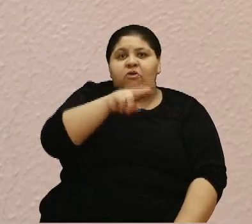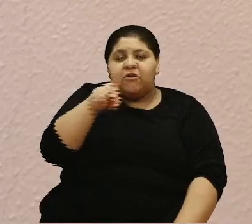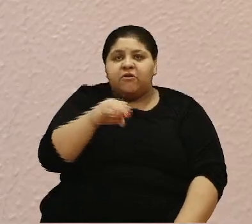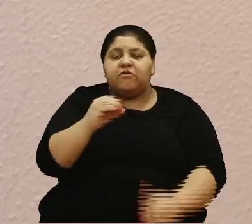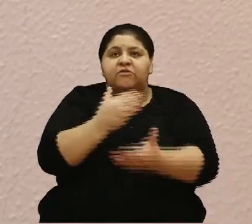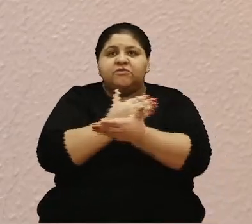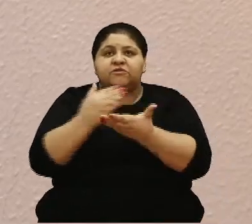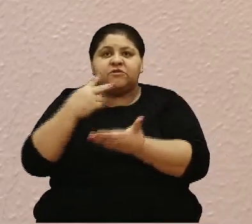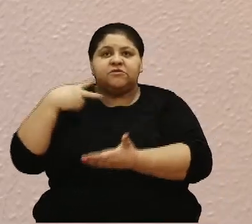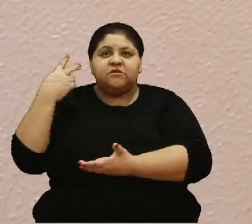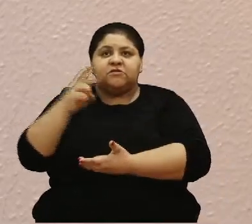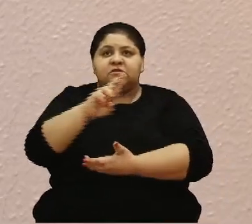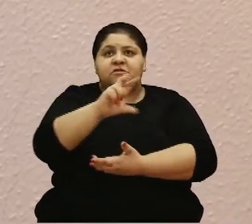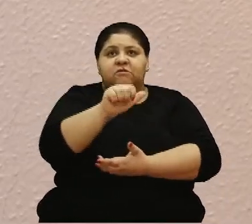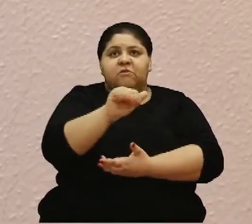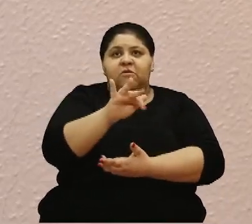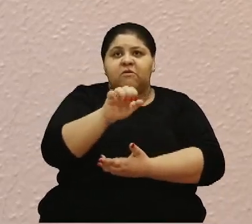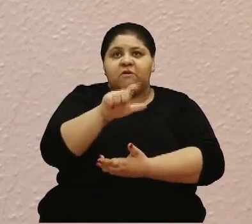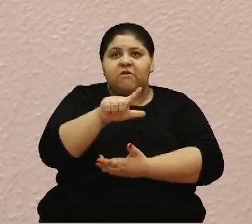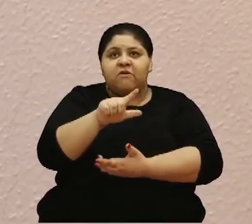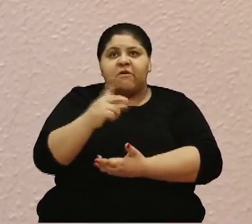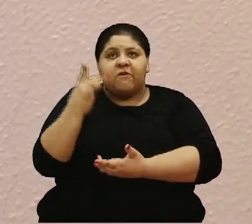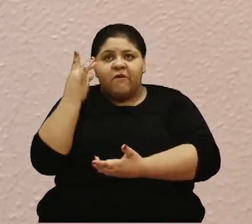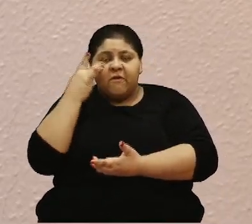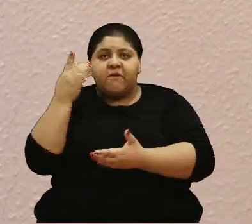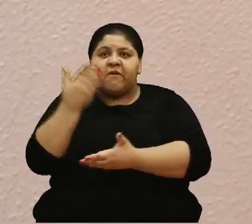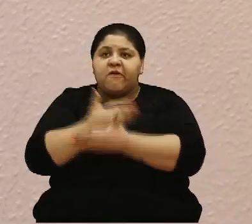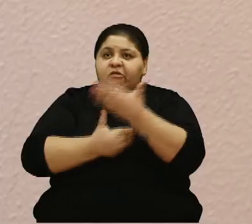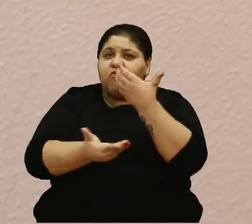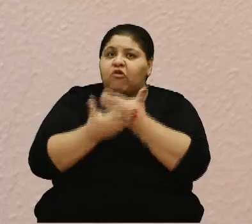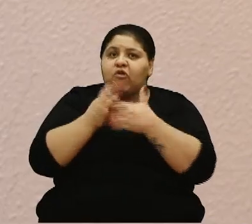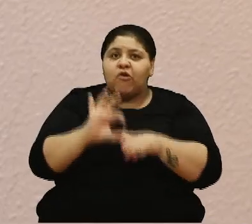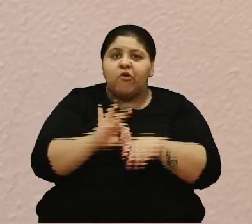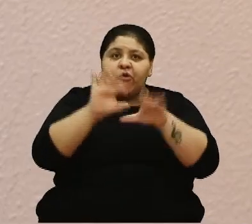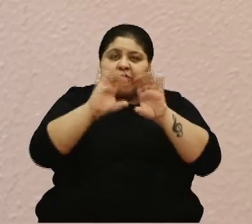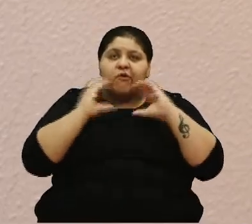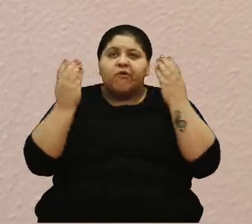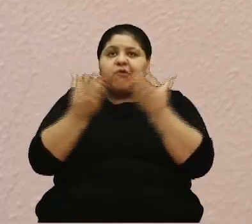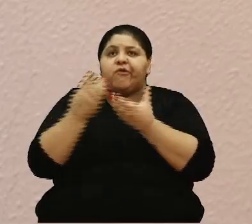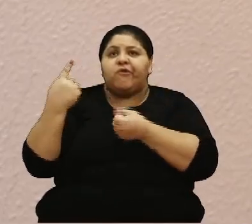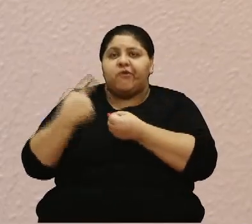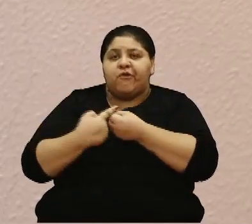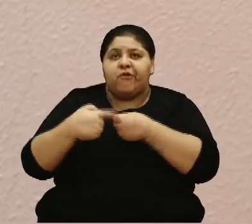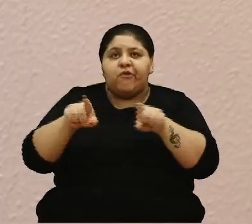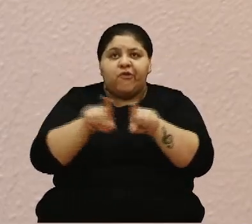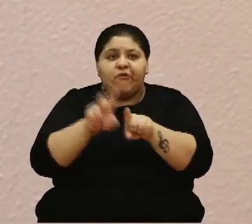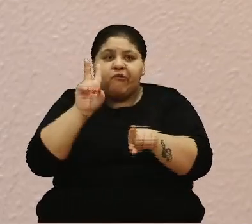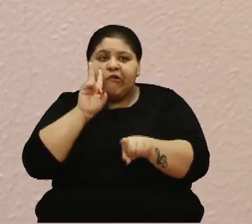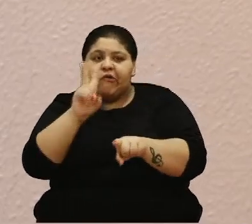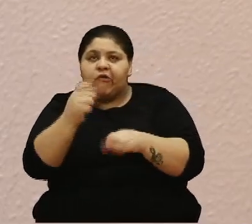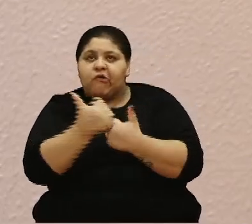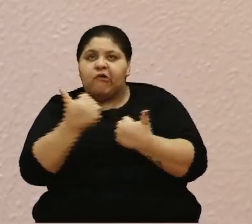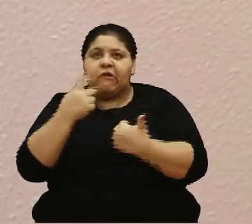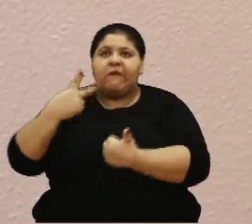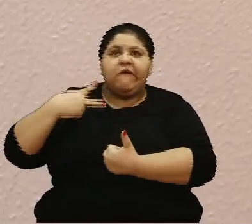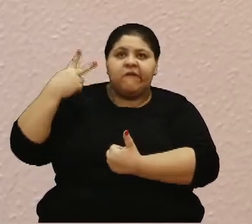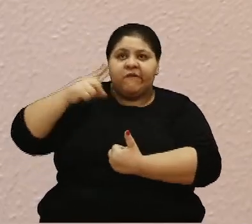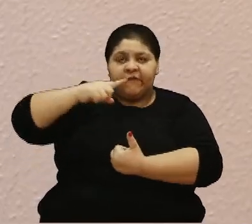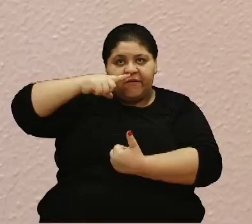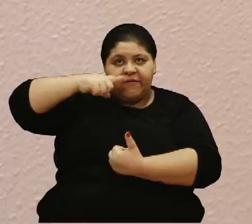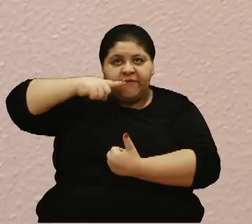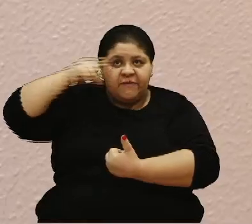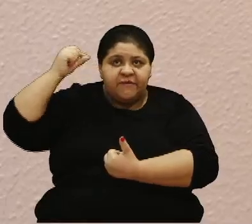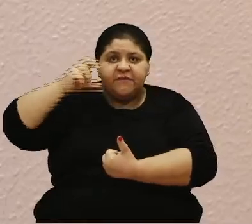do vereador Rafael Bado, que estava presente. Então, saudar todas as lideranças comunitárias da nossa cidade. Também vi a assessoria do vereador Aldonei, da